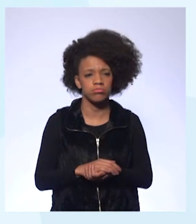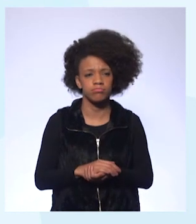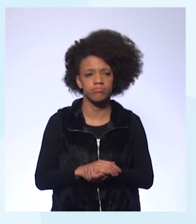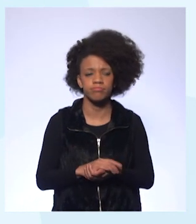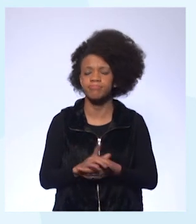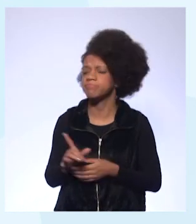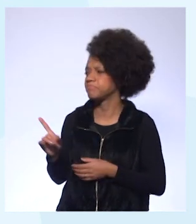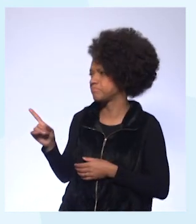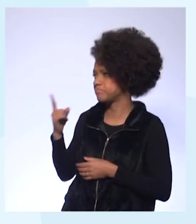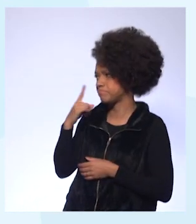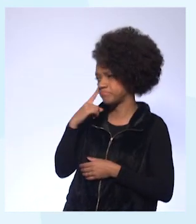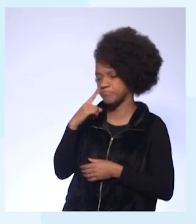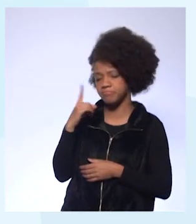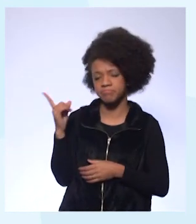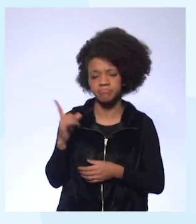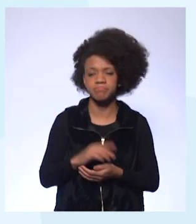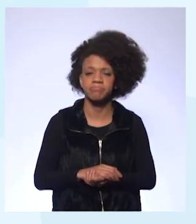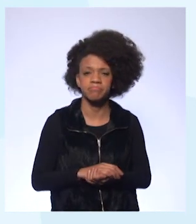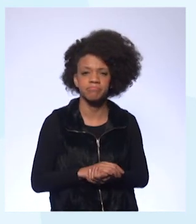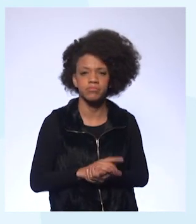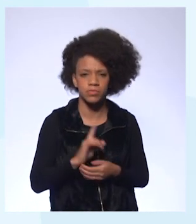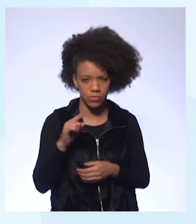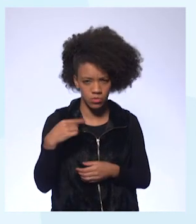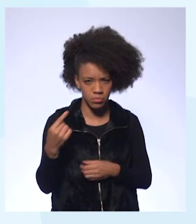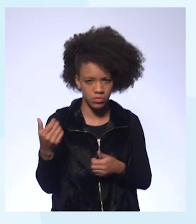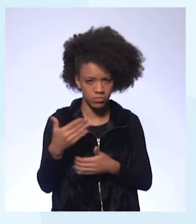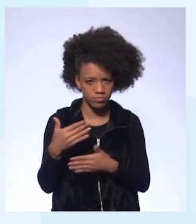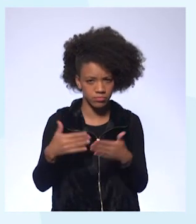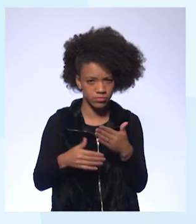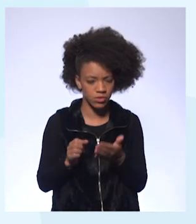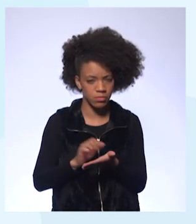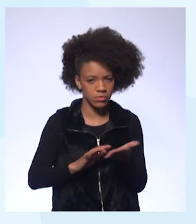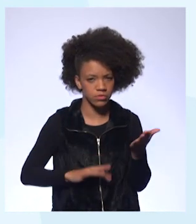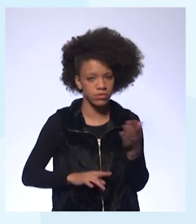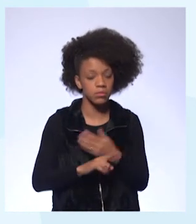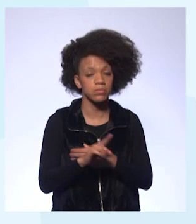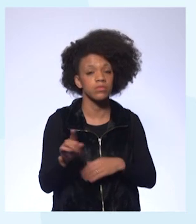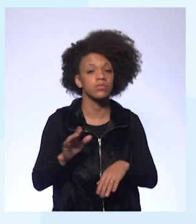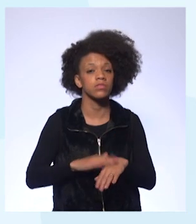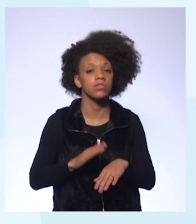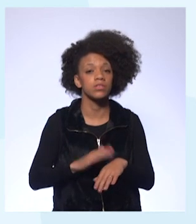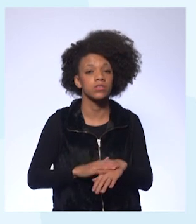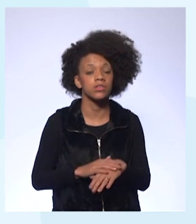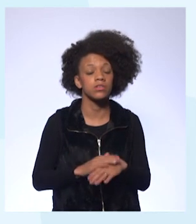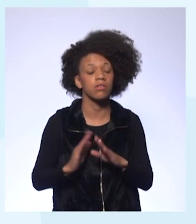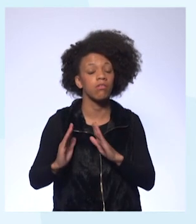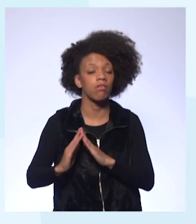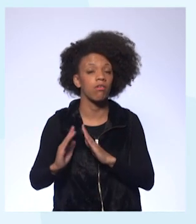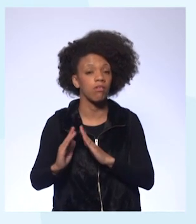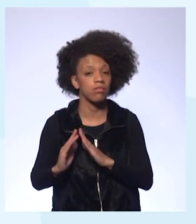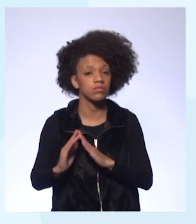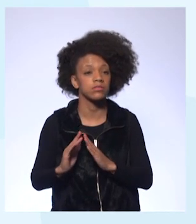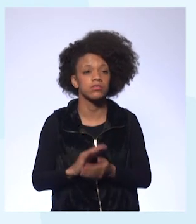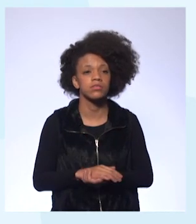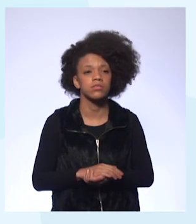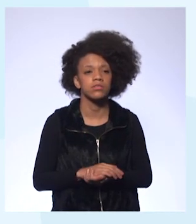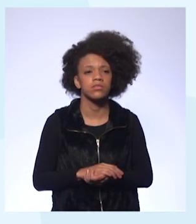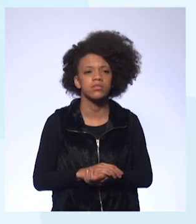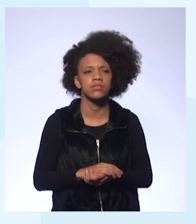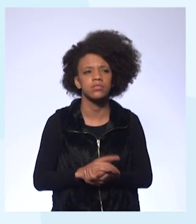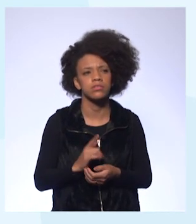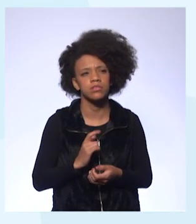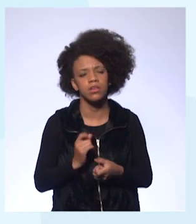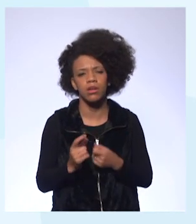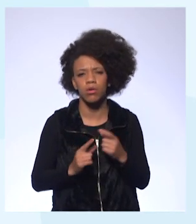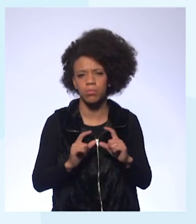Will Hunt make swapps os próximos Light eu vou deixar o exercício para vocês fazerem de lição de casa e isso aí a gente